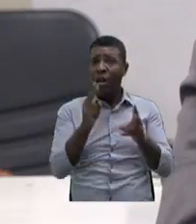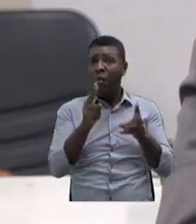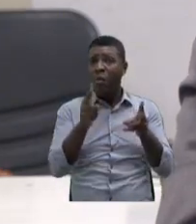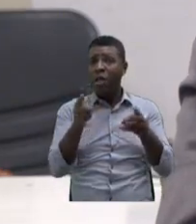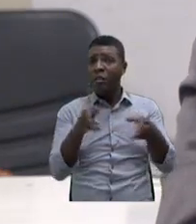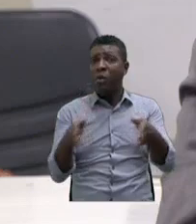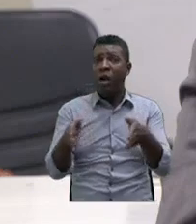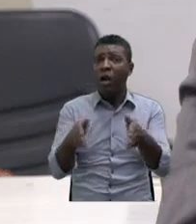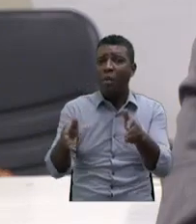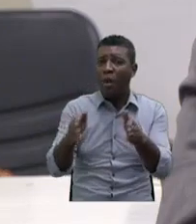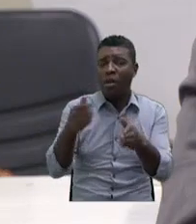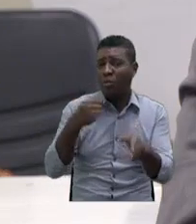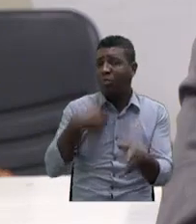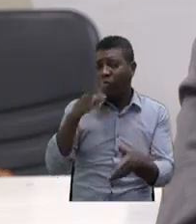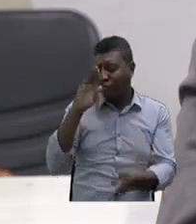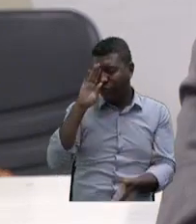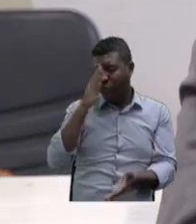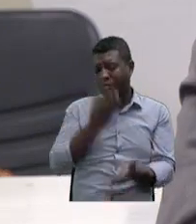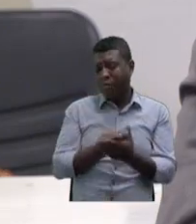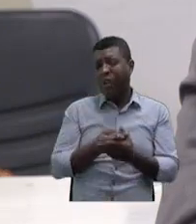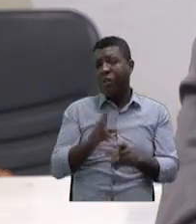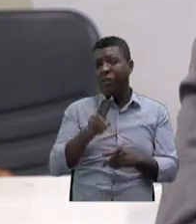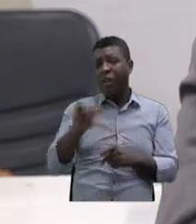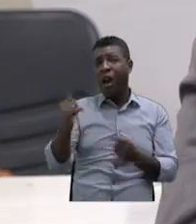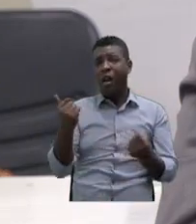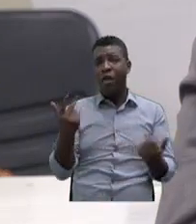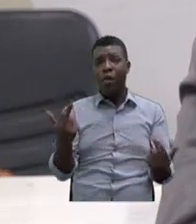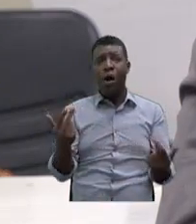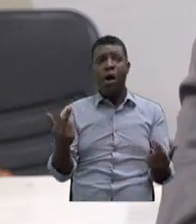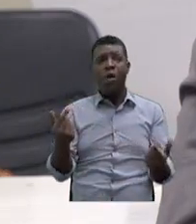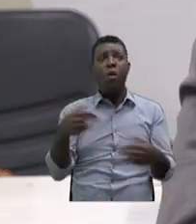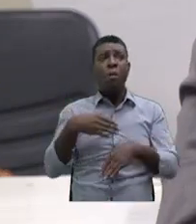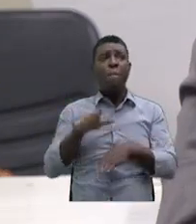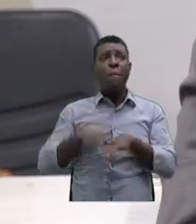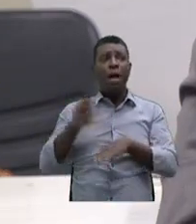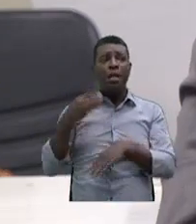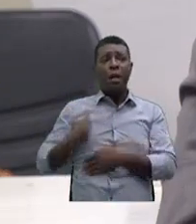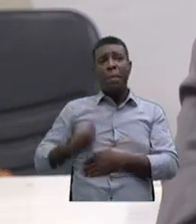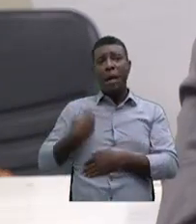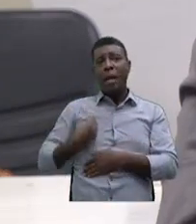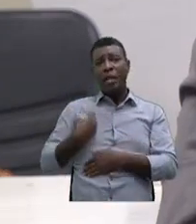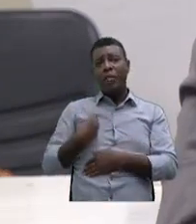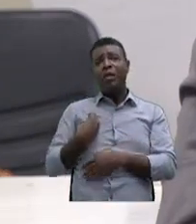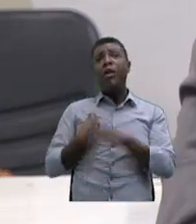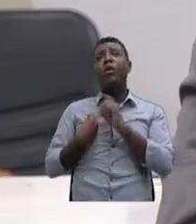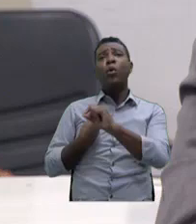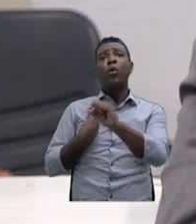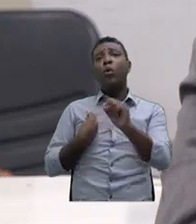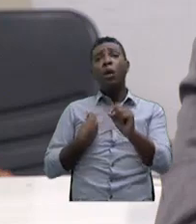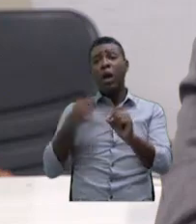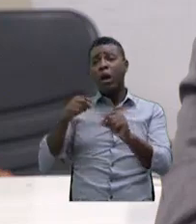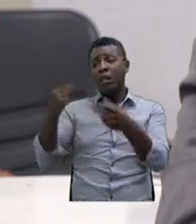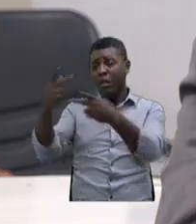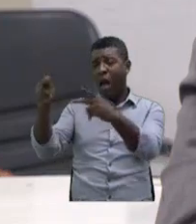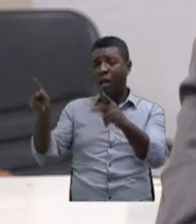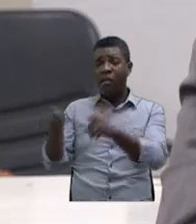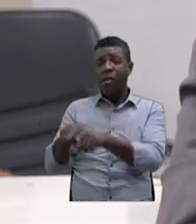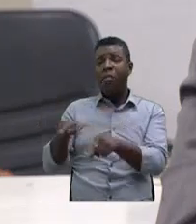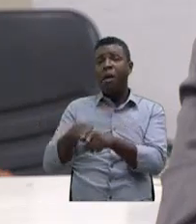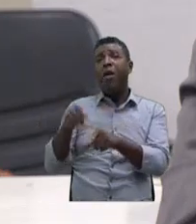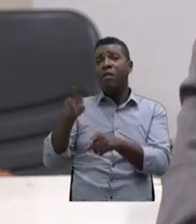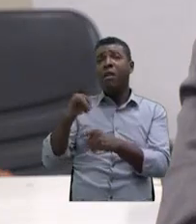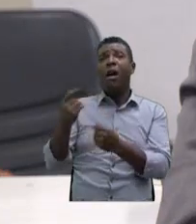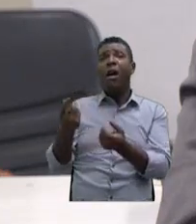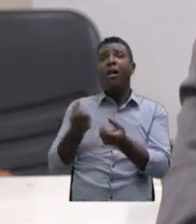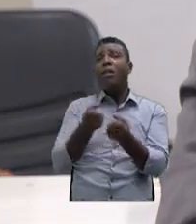por esse mesmo caminho. Assim, maior a participação, assim como a definição dos recursos será feita por eles, de acordo